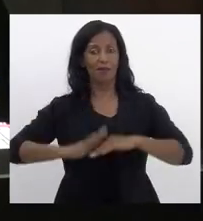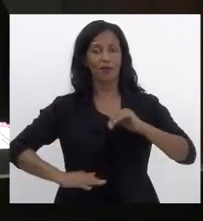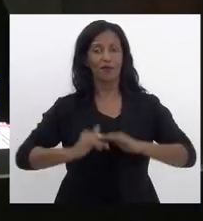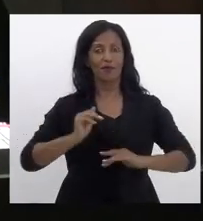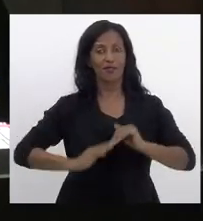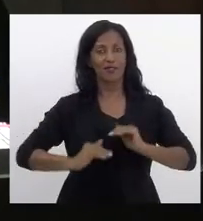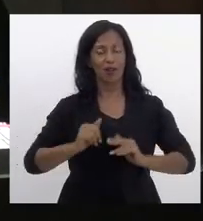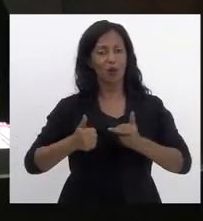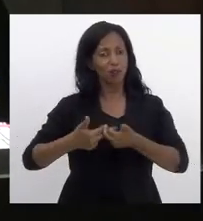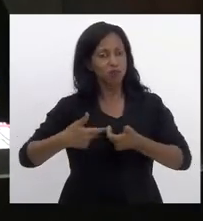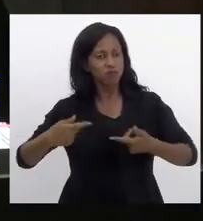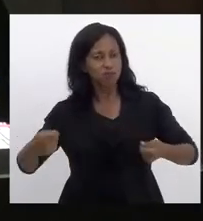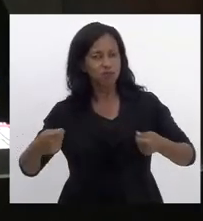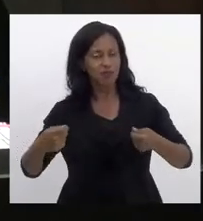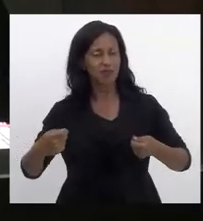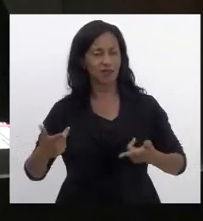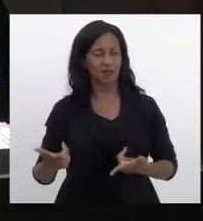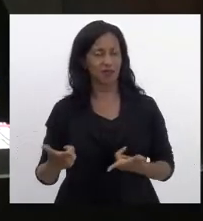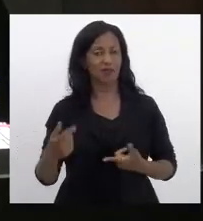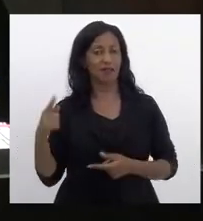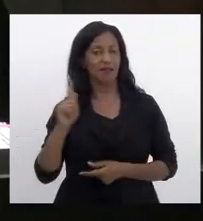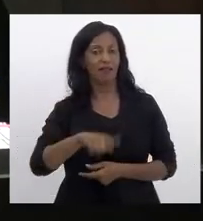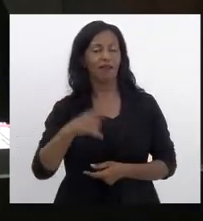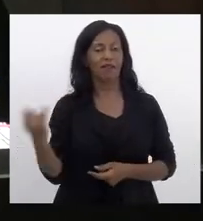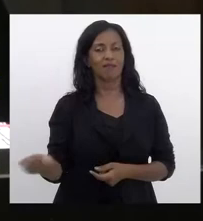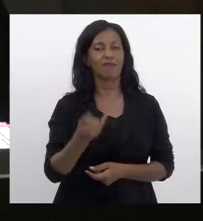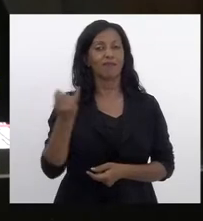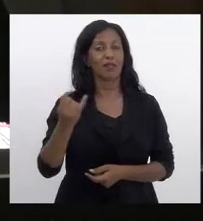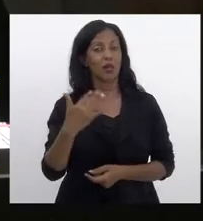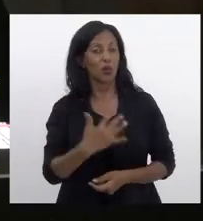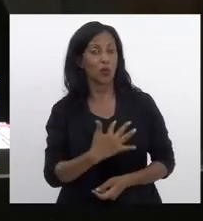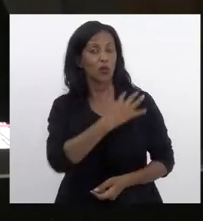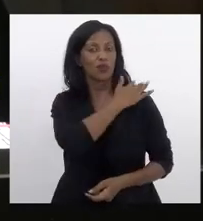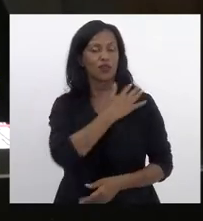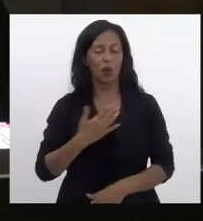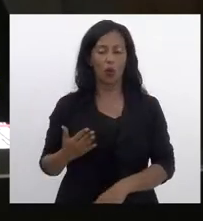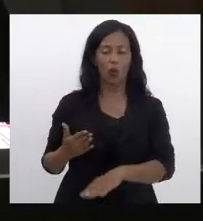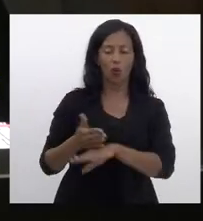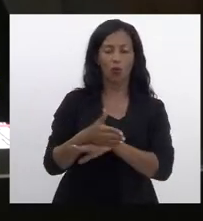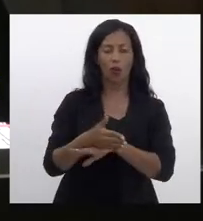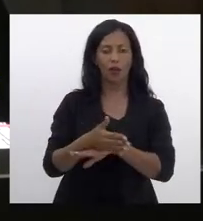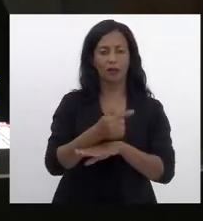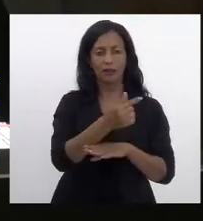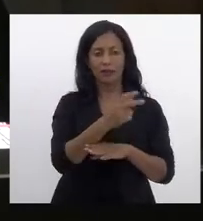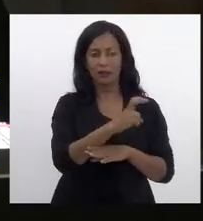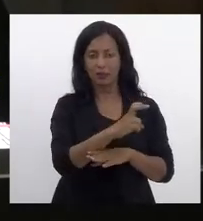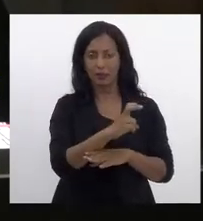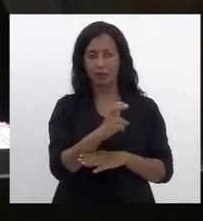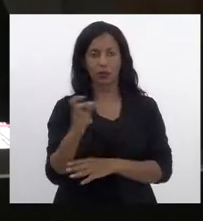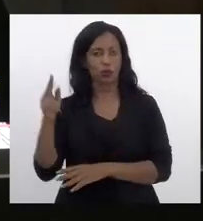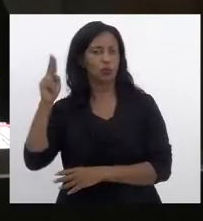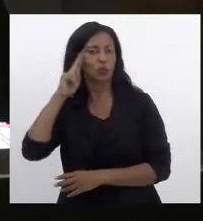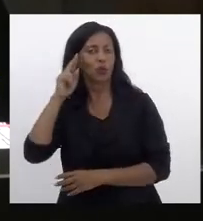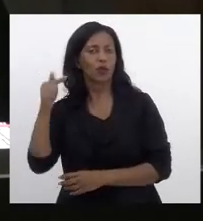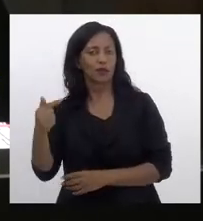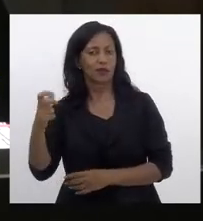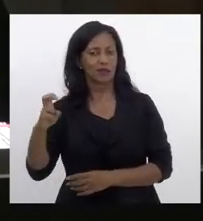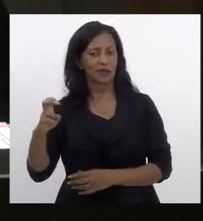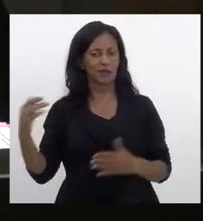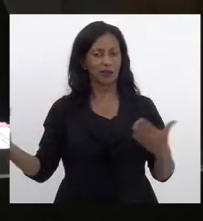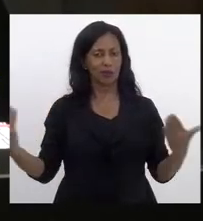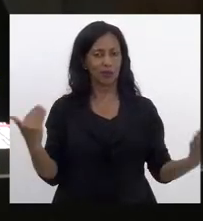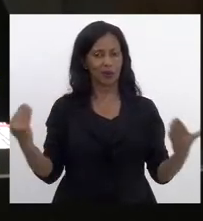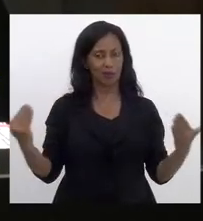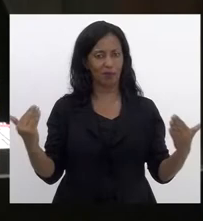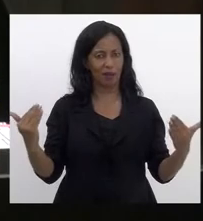profissional. Isso é muito importante. E o oficial, quando entra em 75, o praça entra com 75.